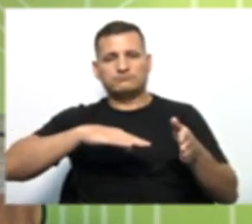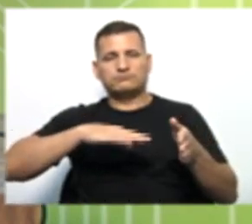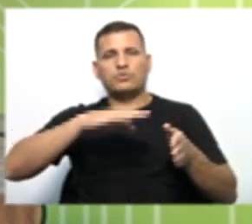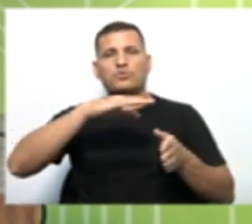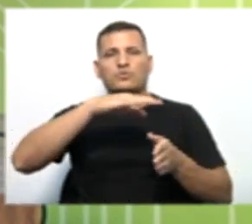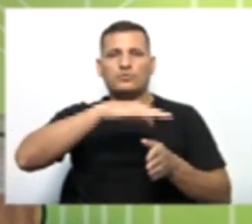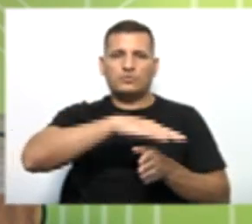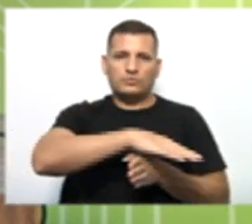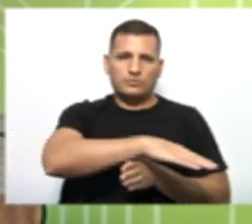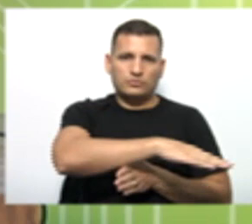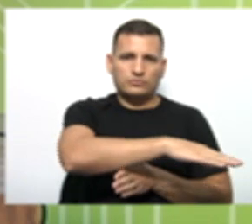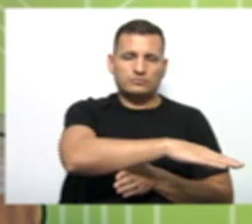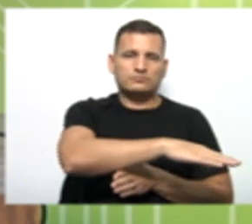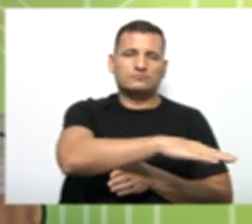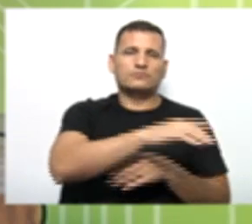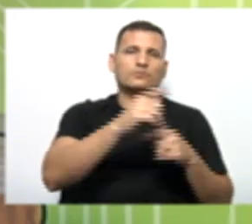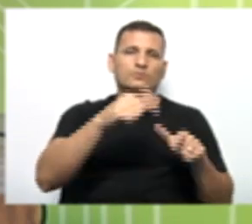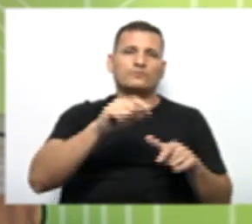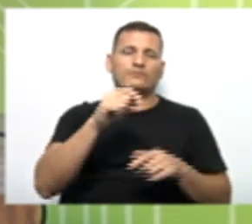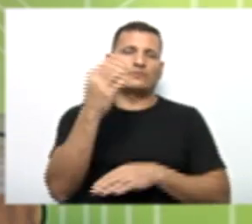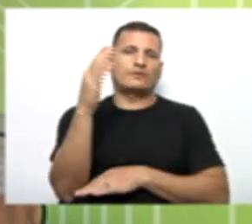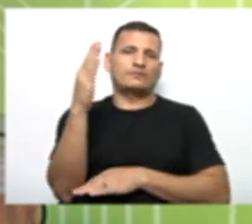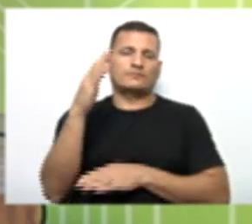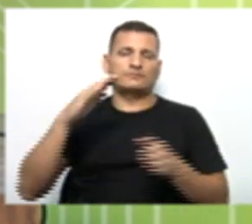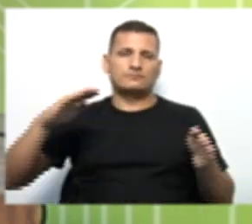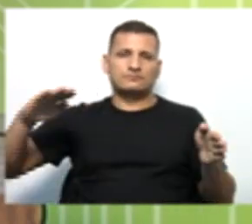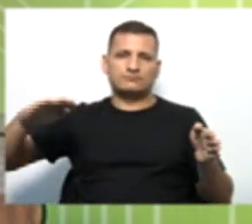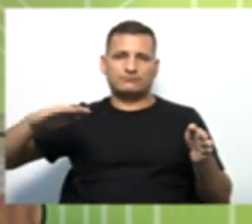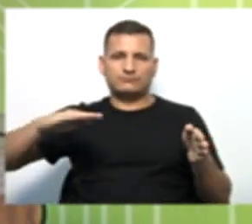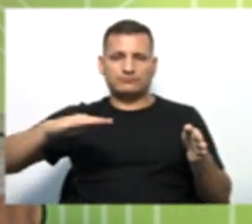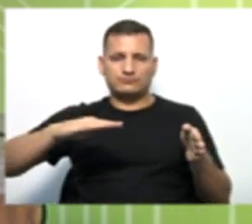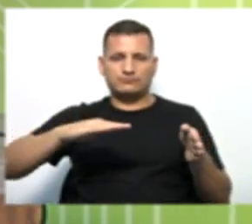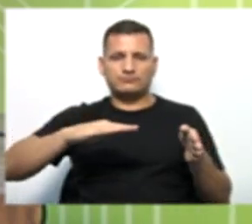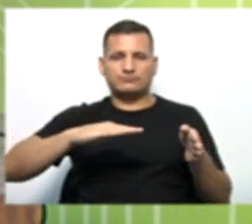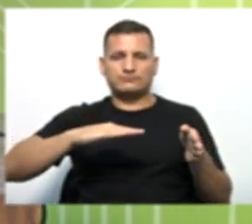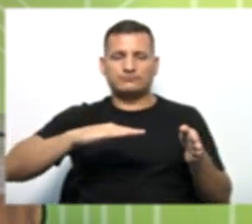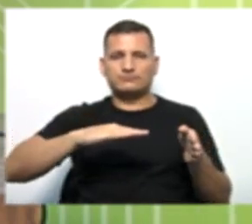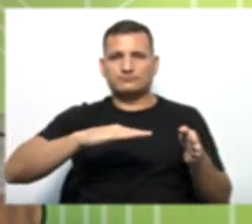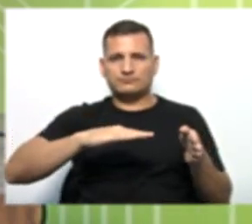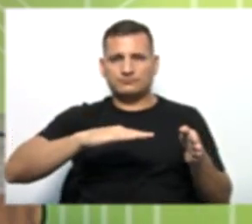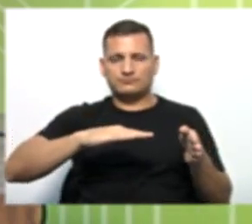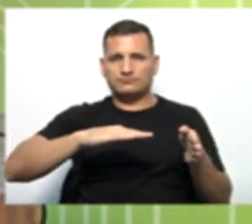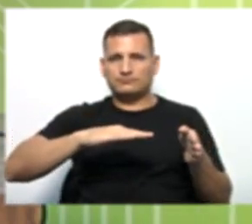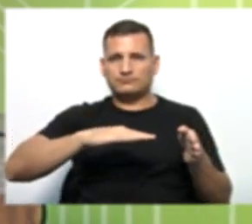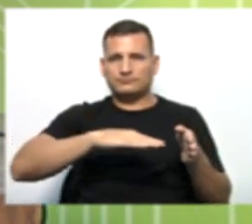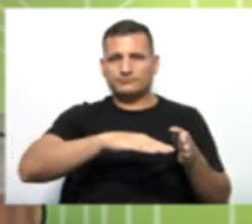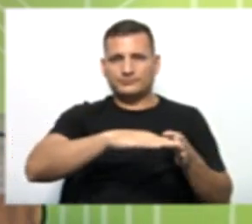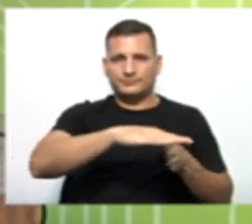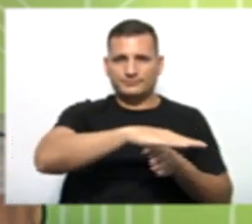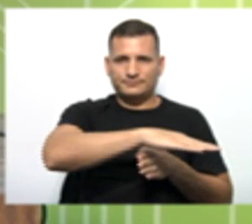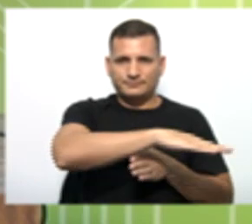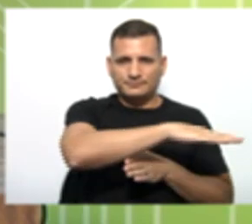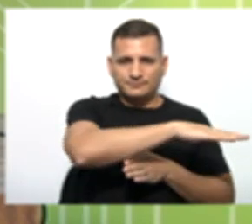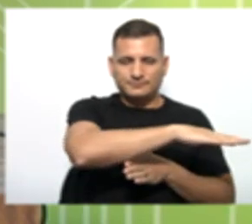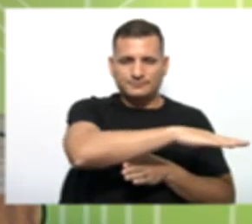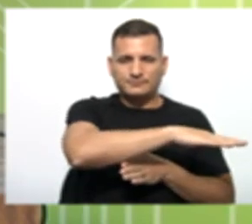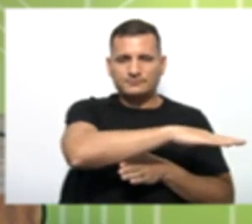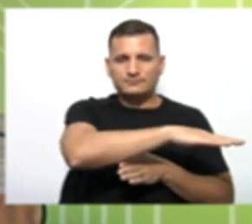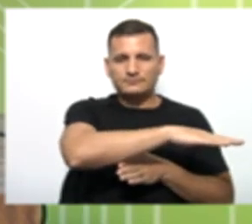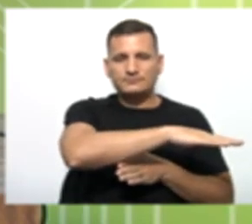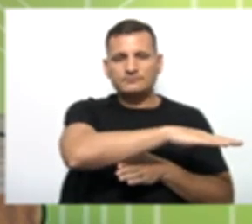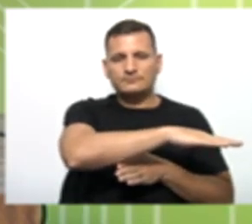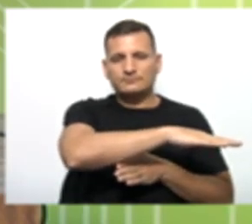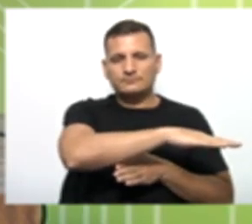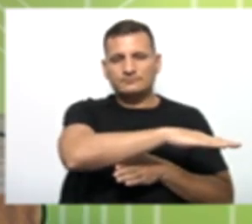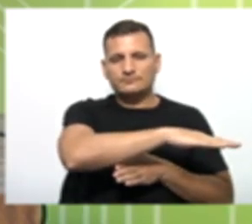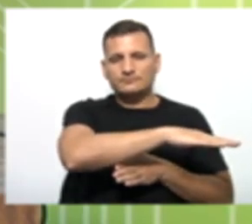eclusa, um local específico para que esses troncos que viessem de cima da parte superior da usina